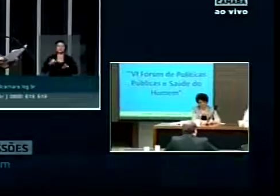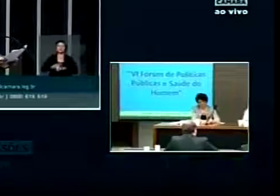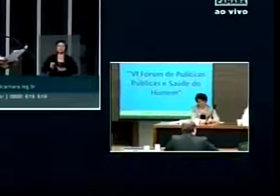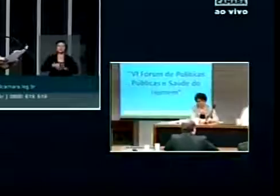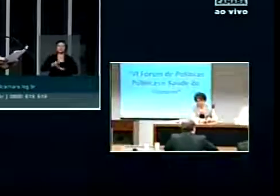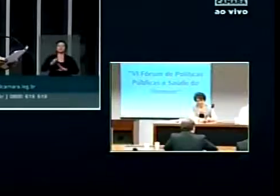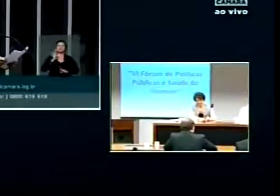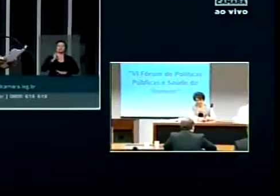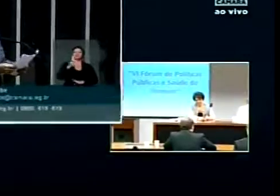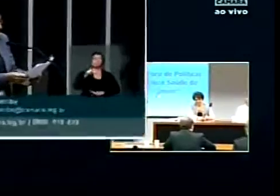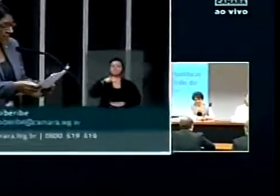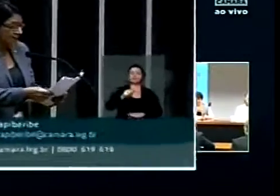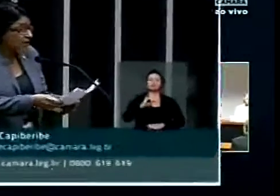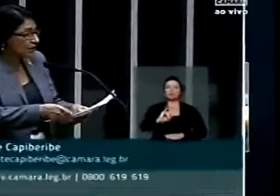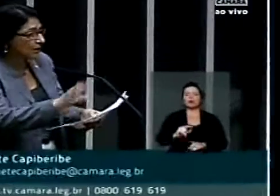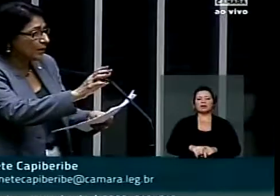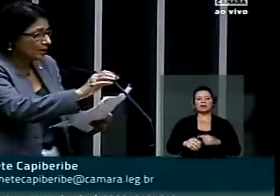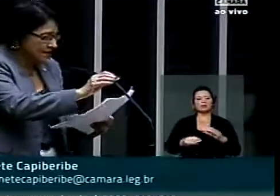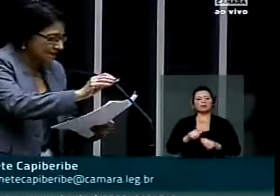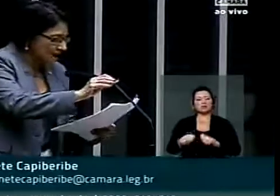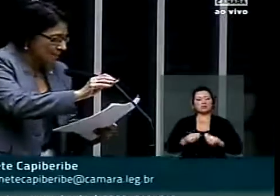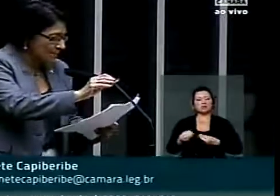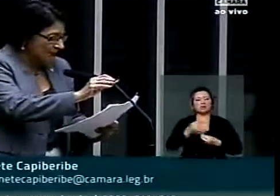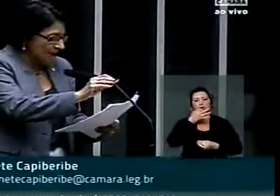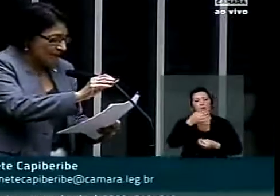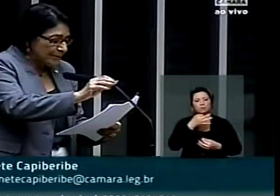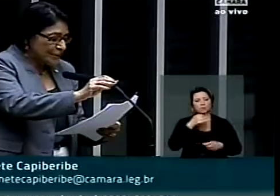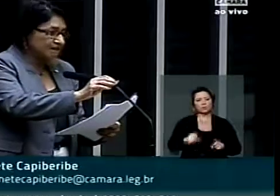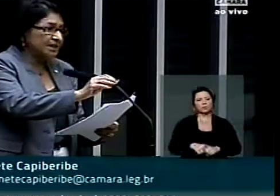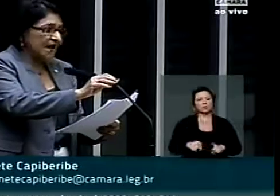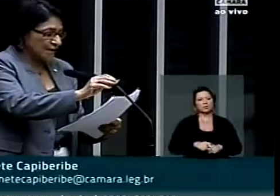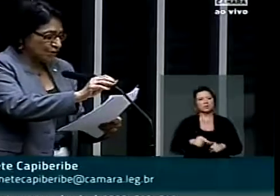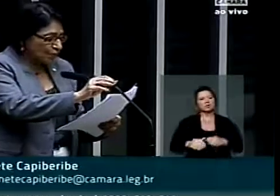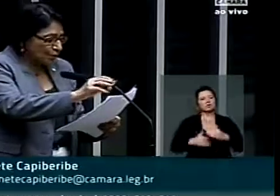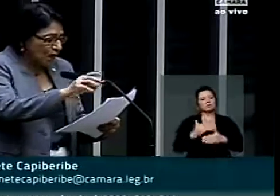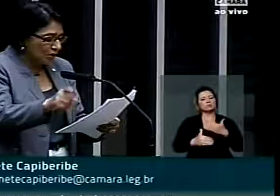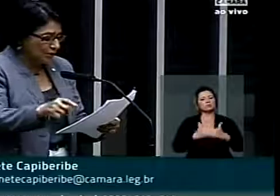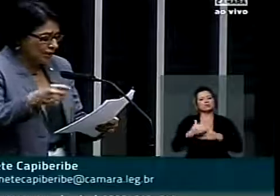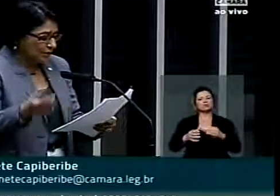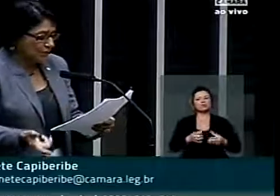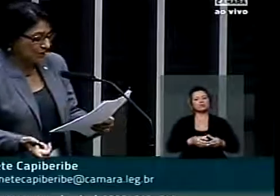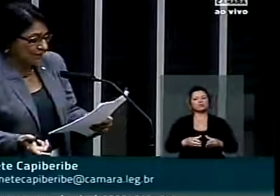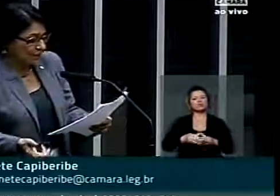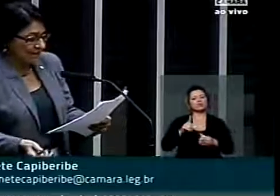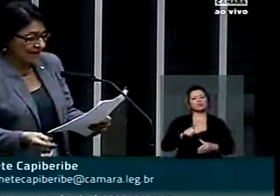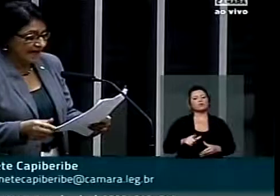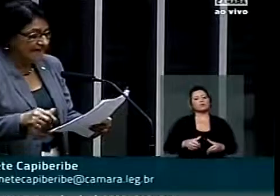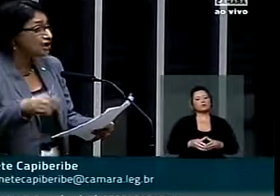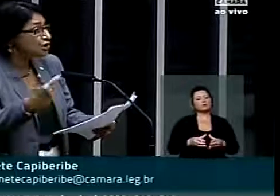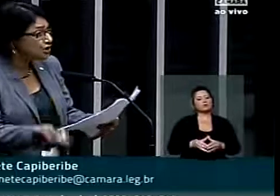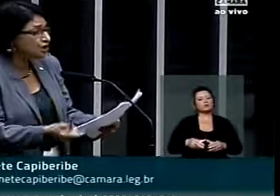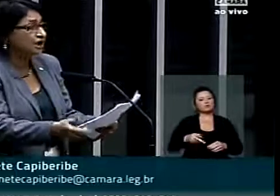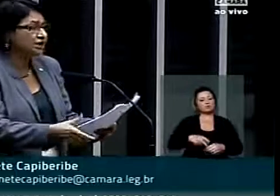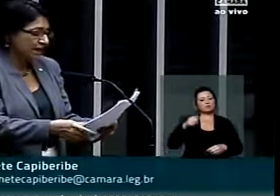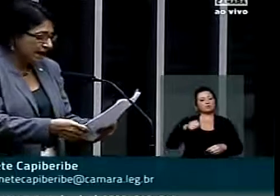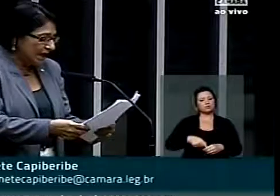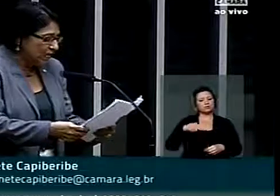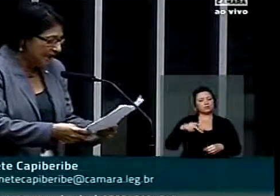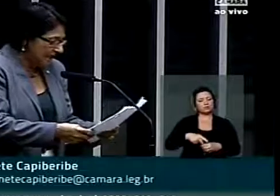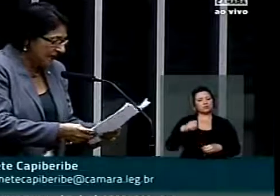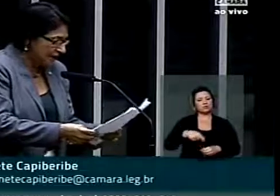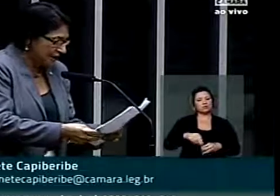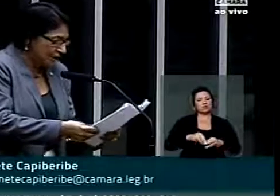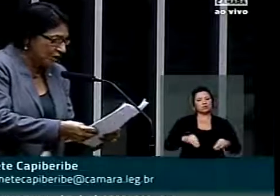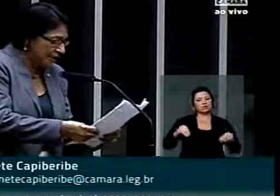FUNAI, ainda no tocante à sobreposição e proximidade dos blocos exploratórios a terras indígenas